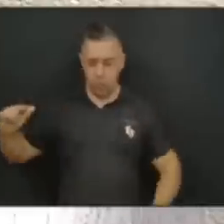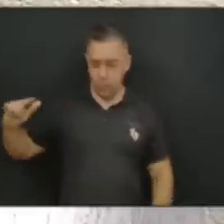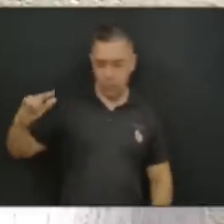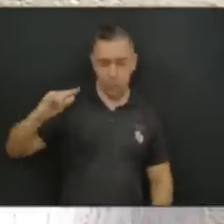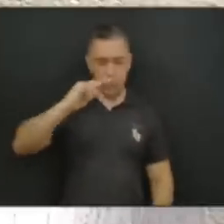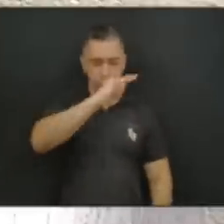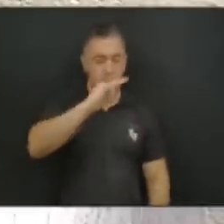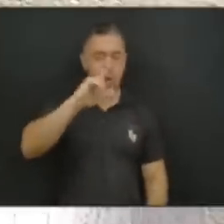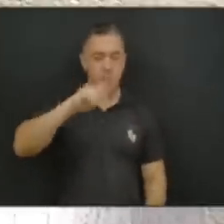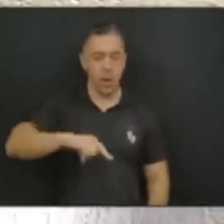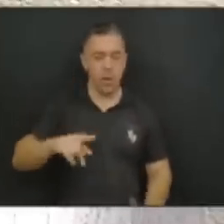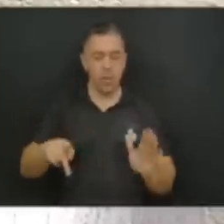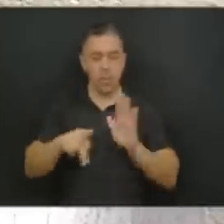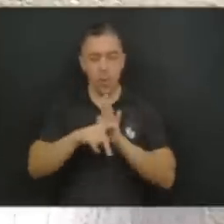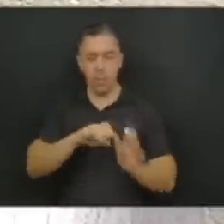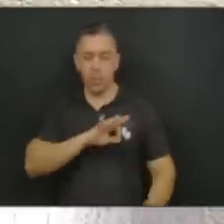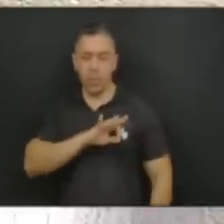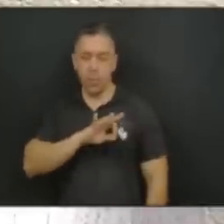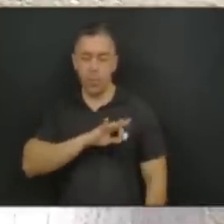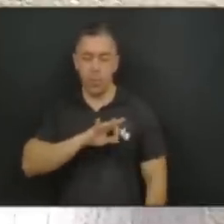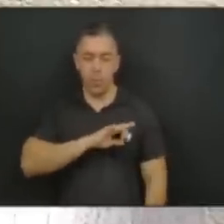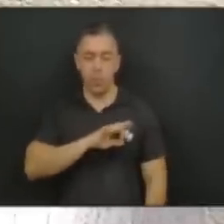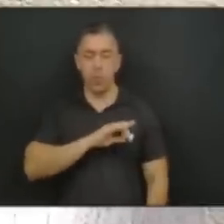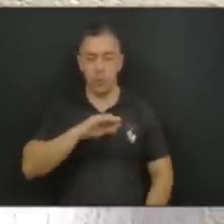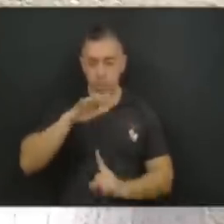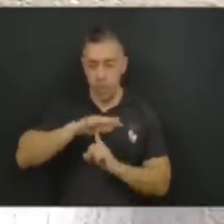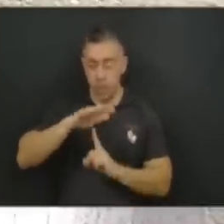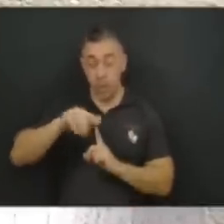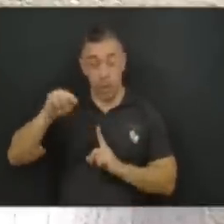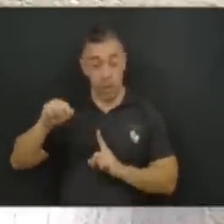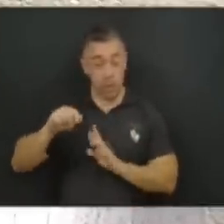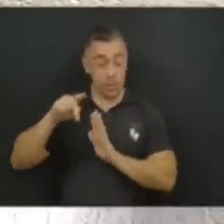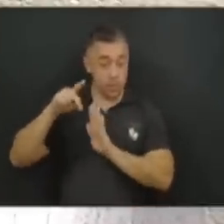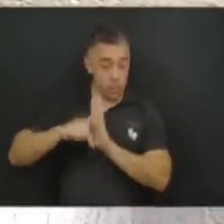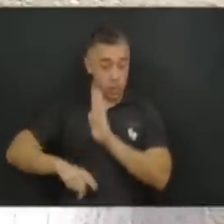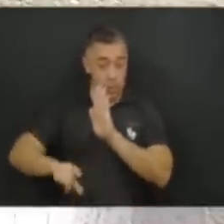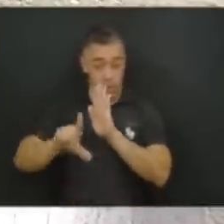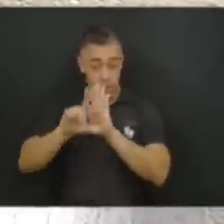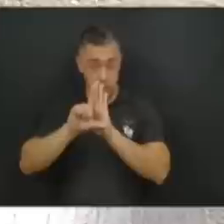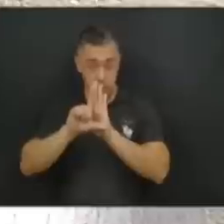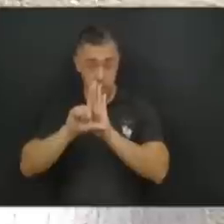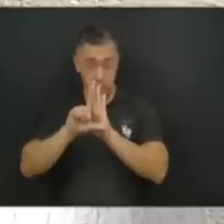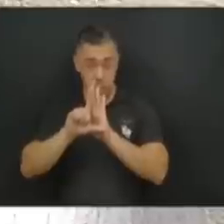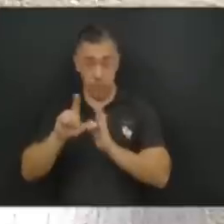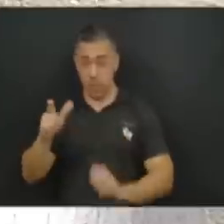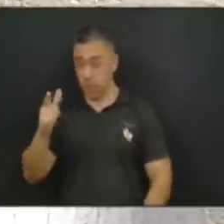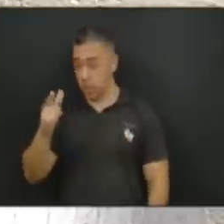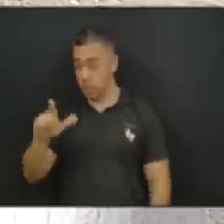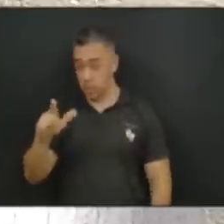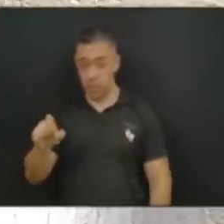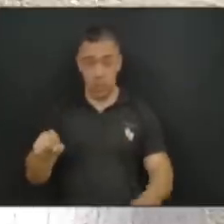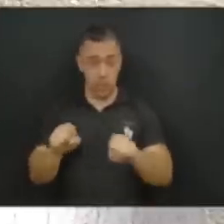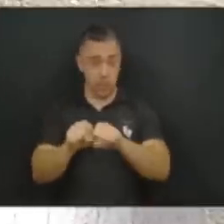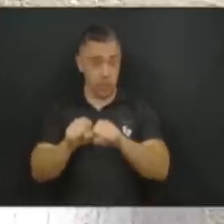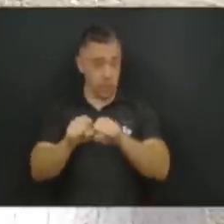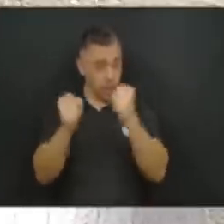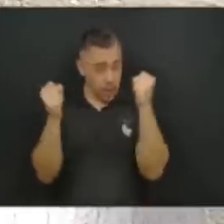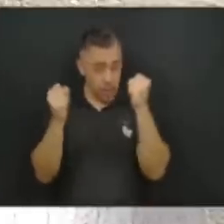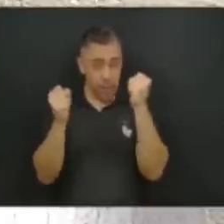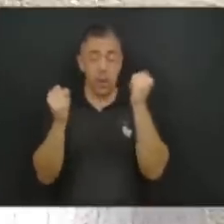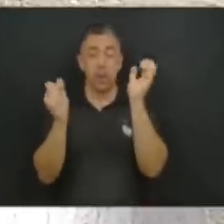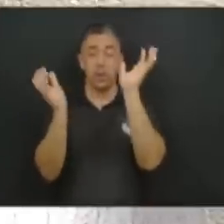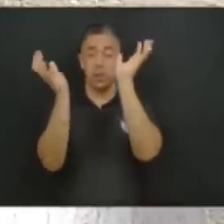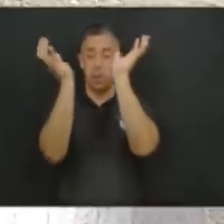Militar do Estado do Paraná dizer que nesse projeto de lei não há quebra de hierarquia